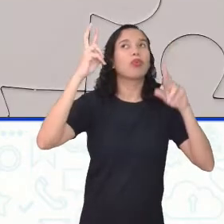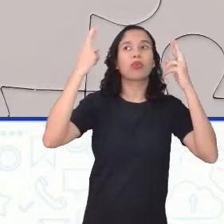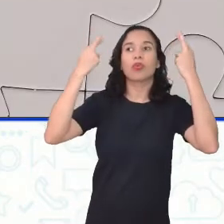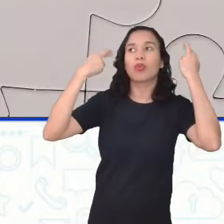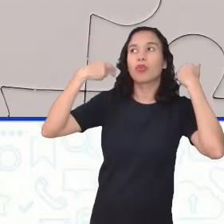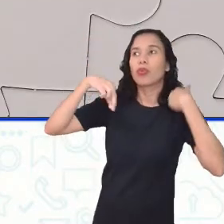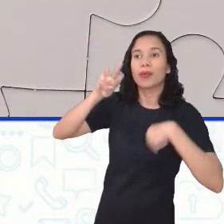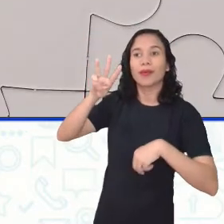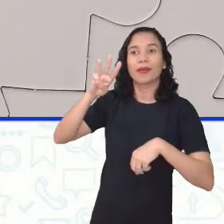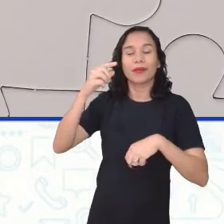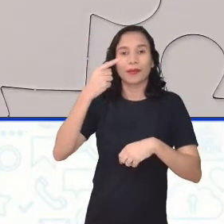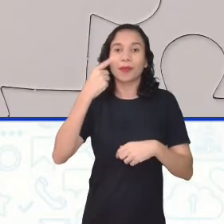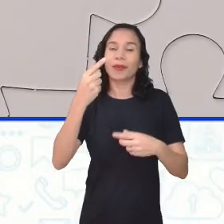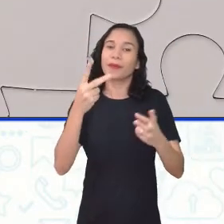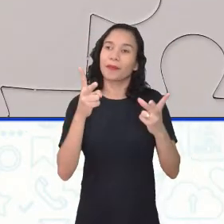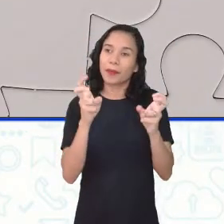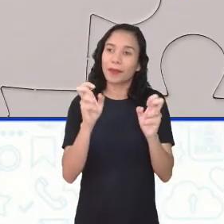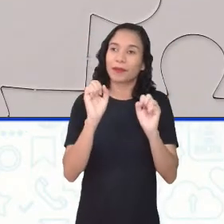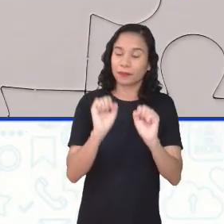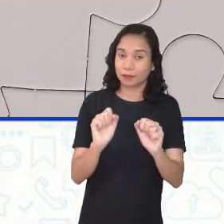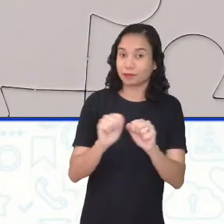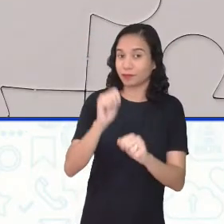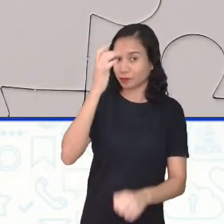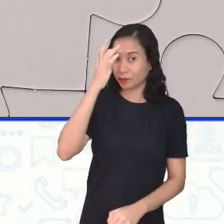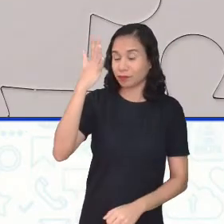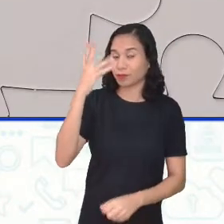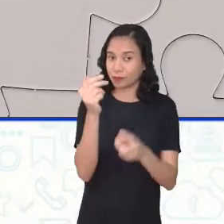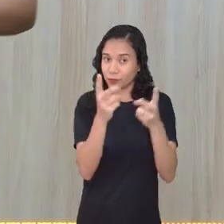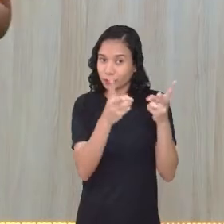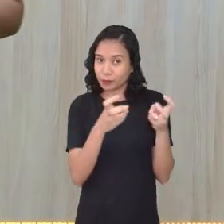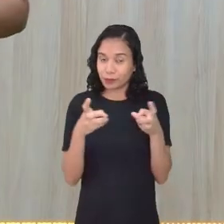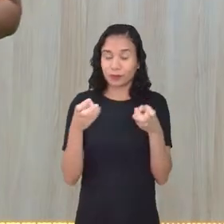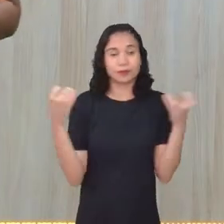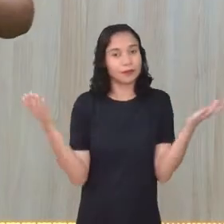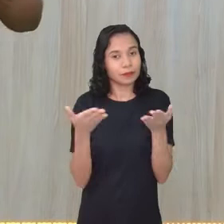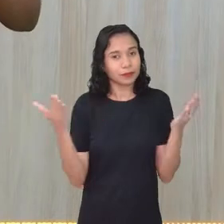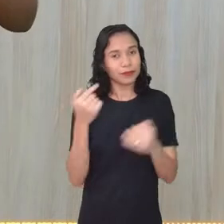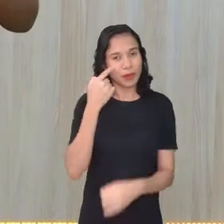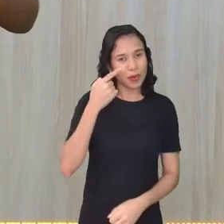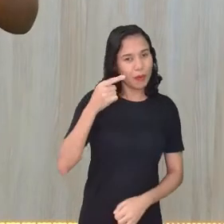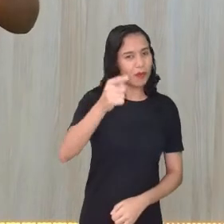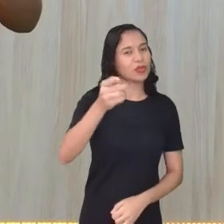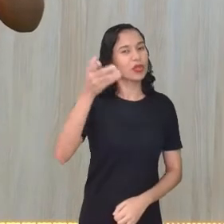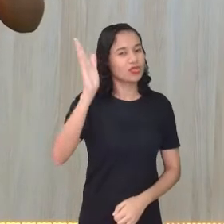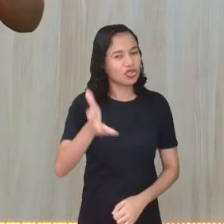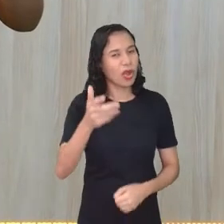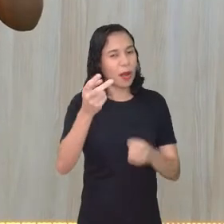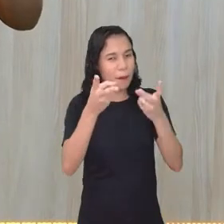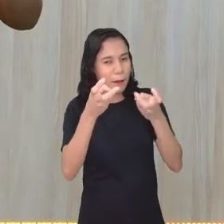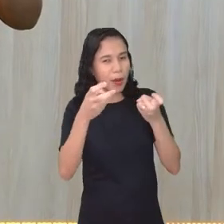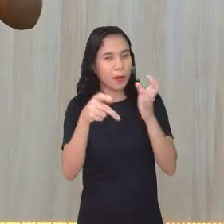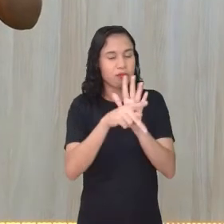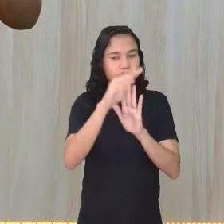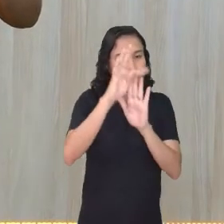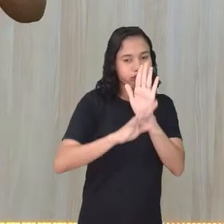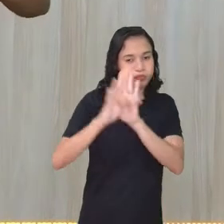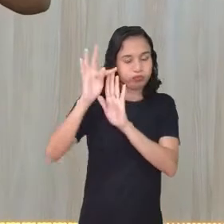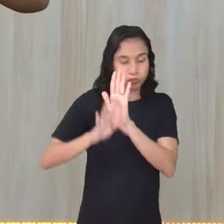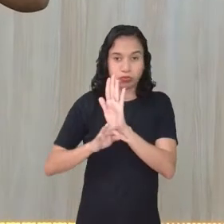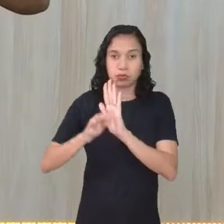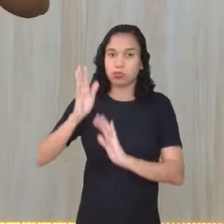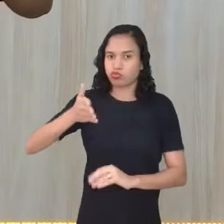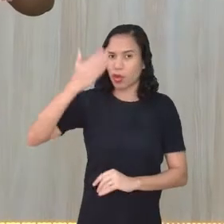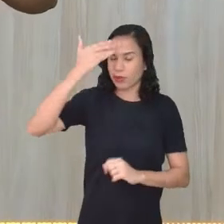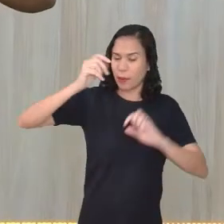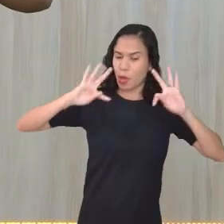a intertextualidade é fácil de ser percebida? E agora que você já notou a intertextualidade aí, já